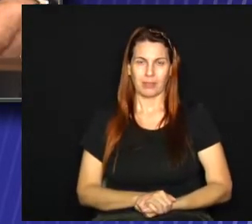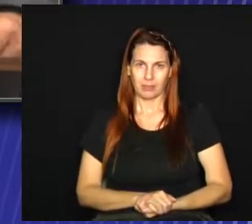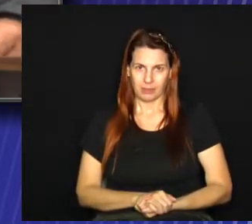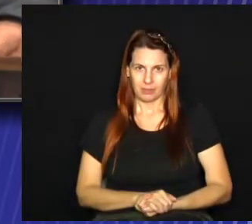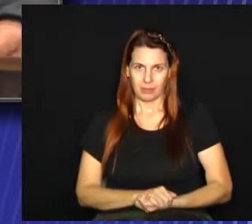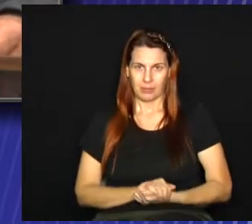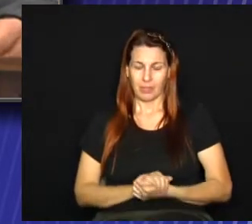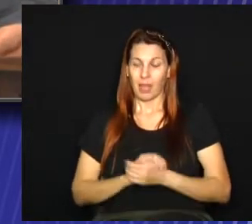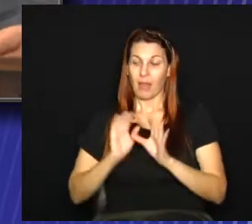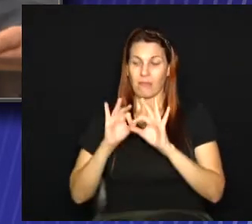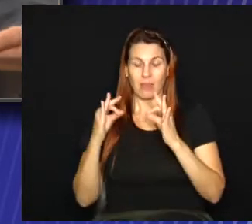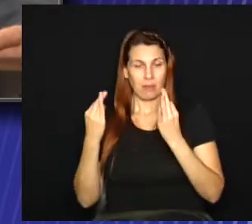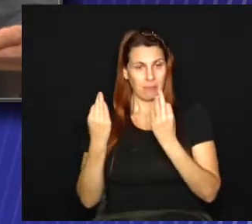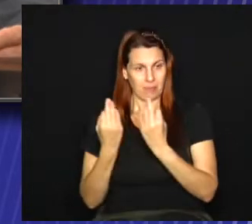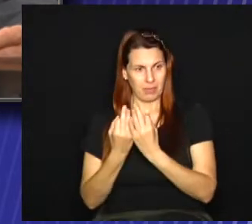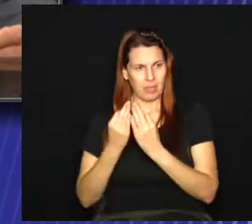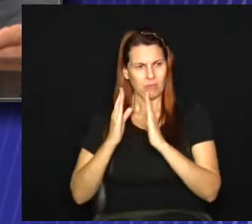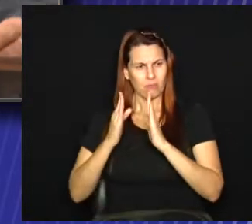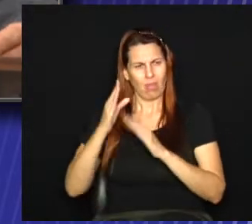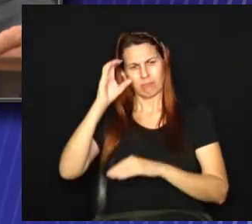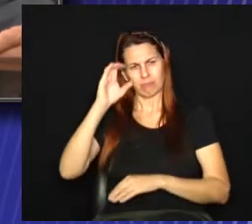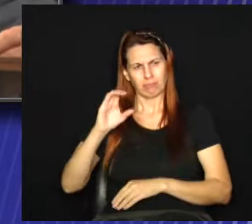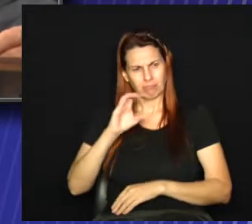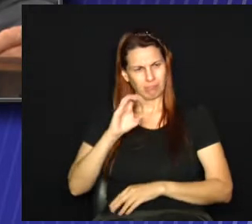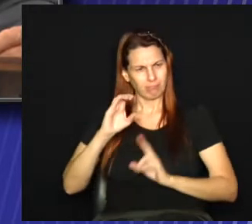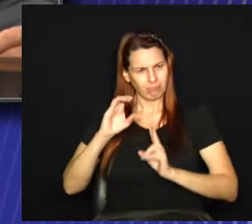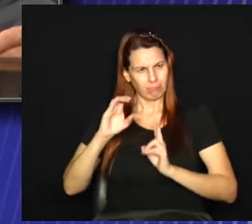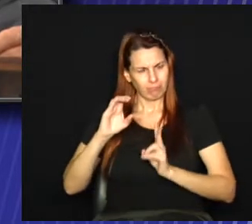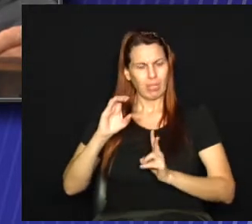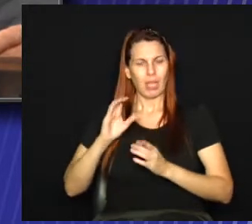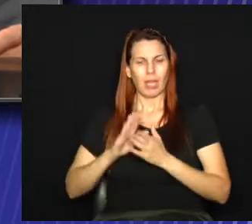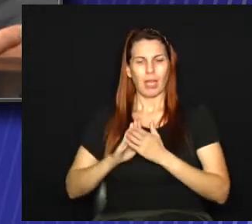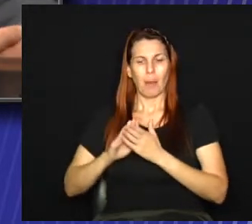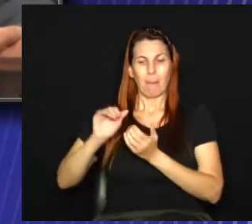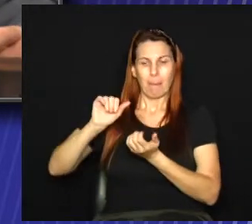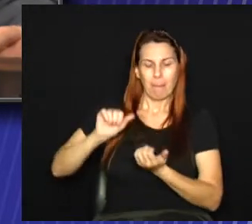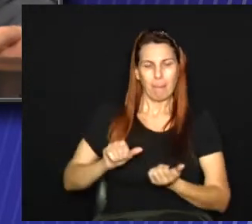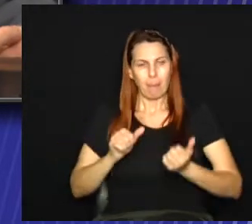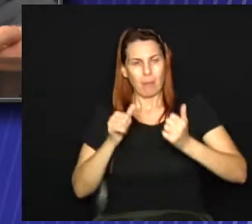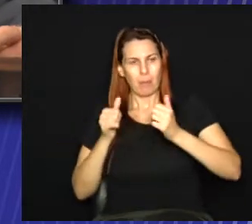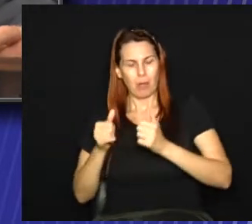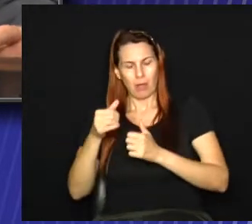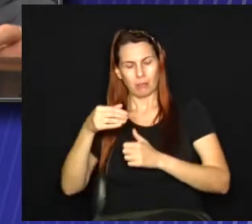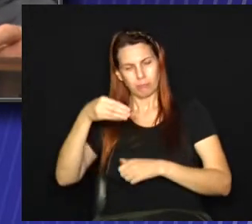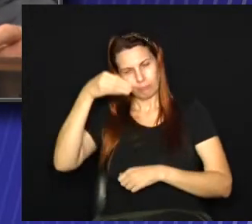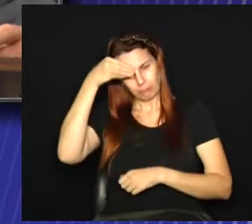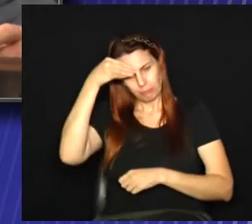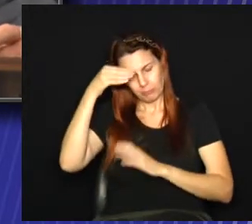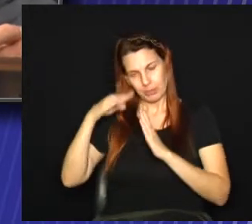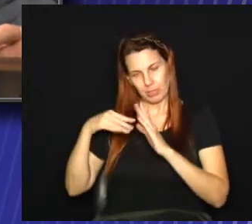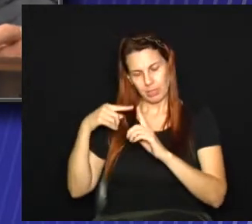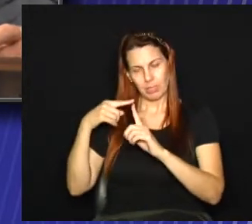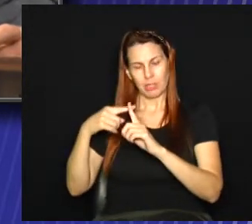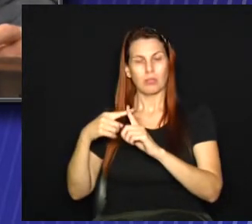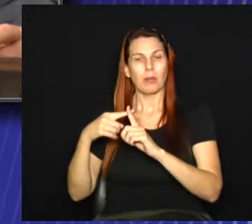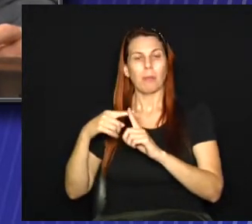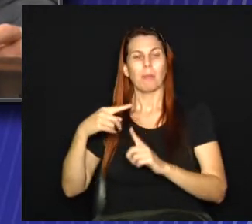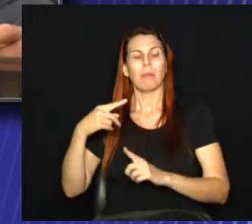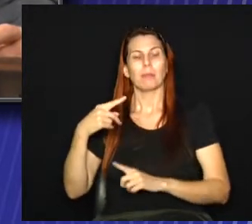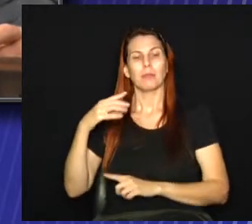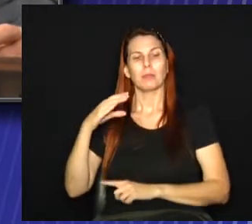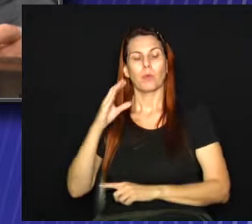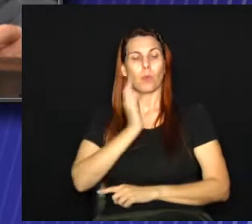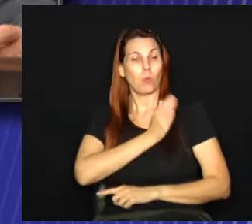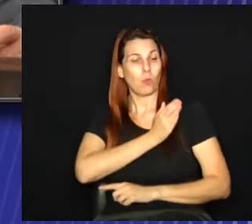De família tradicionalmente católica, foi batizada na paróquia do Sagrado Coração de Jesus, em Piracicaba, onde recebeu todos